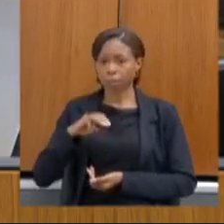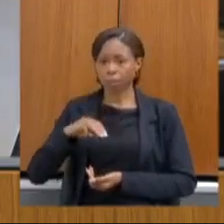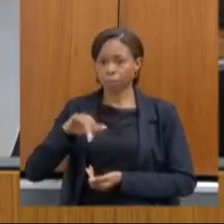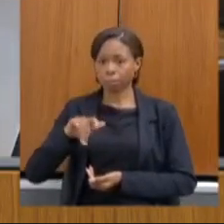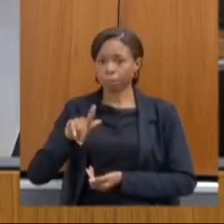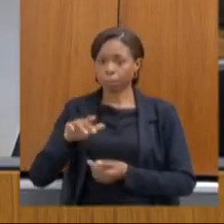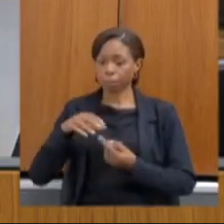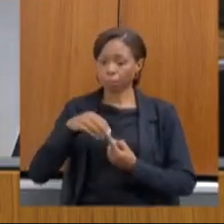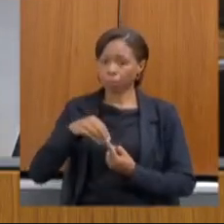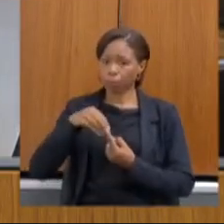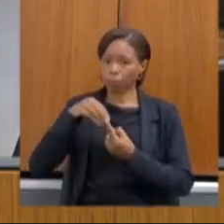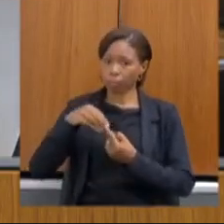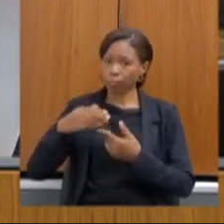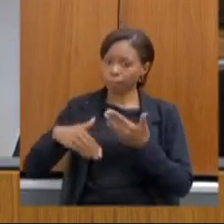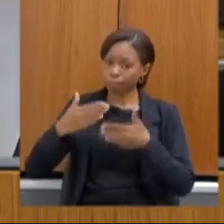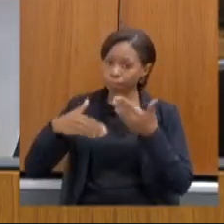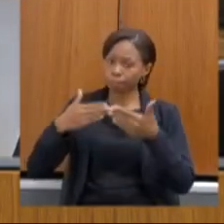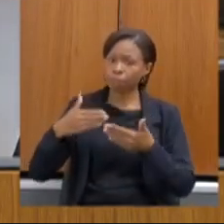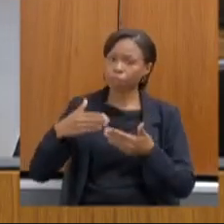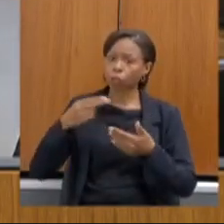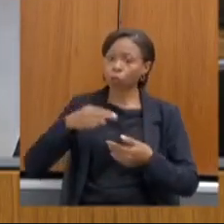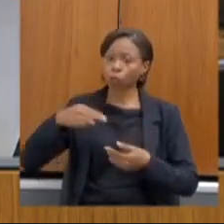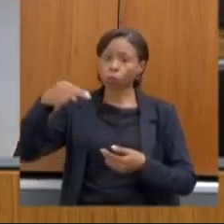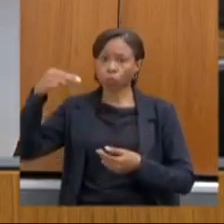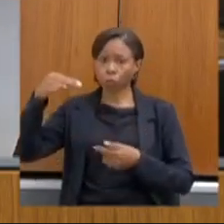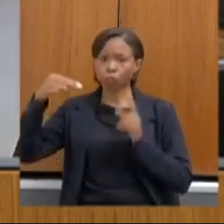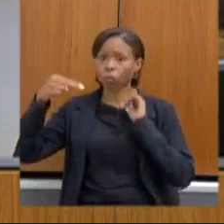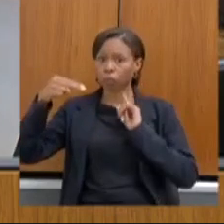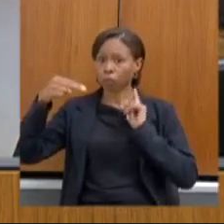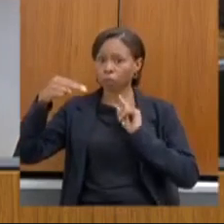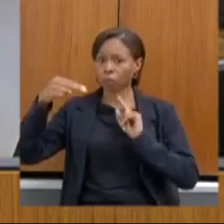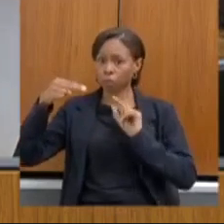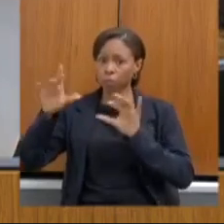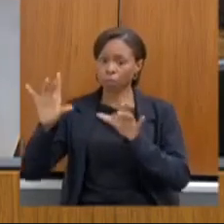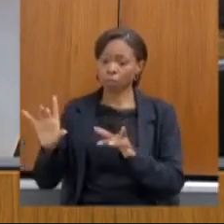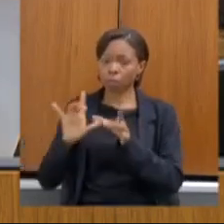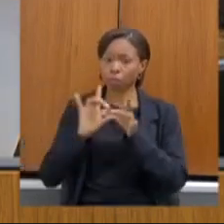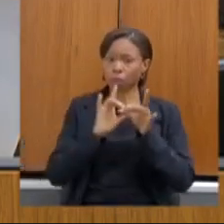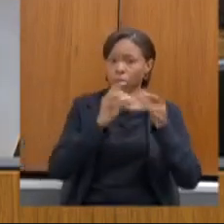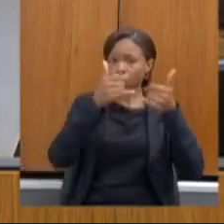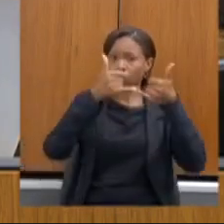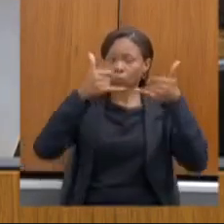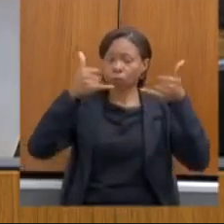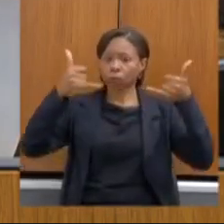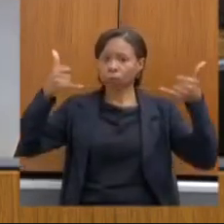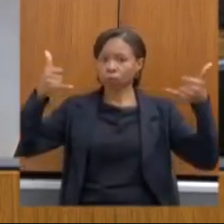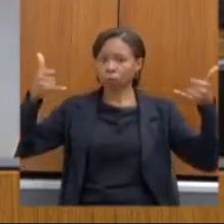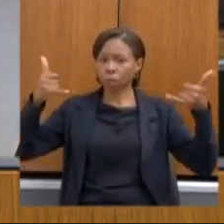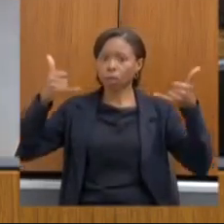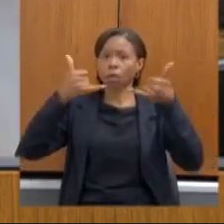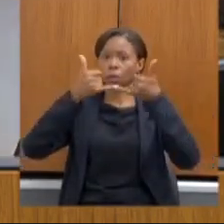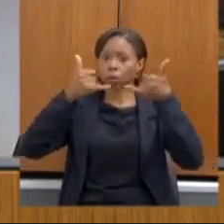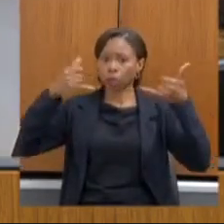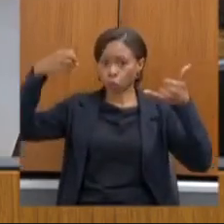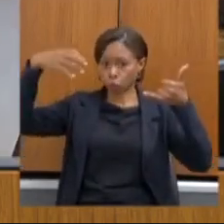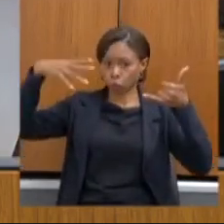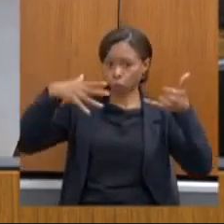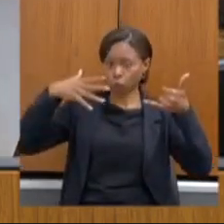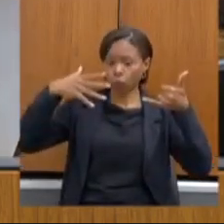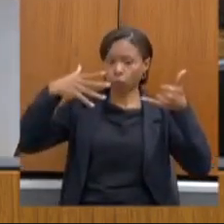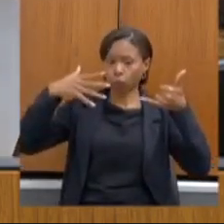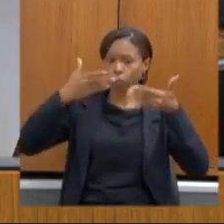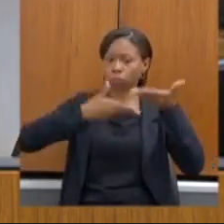priorize e agilize a ligação do norte de Minas Gerais a rede de transmissão e distribuição de energia elétrica